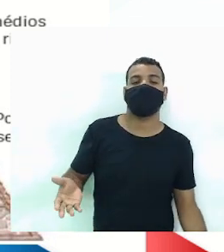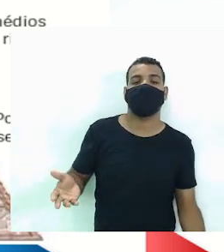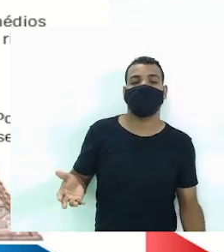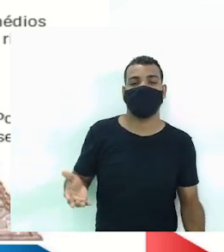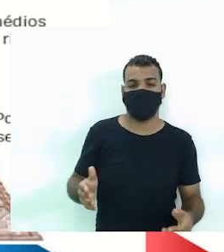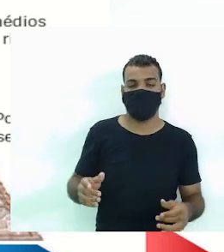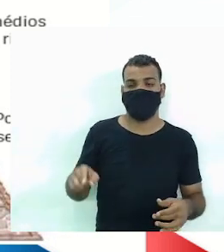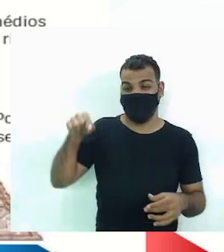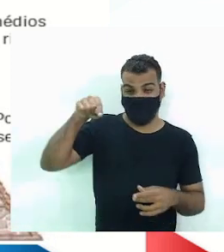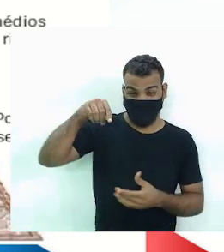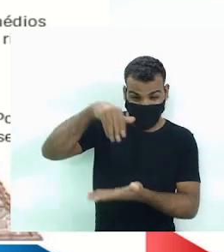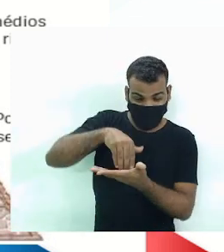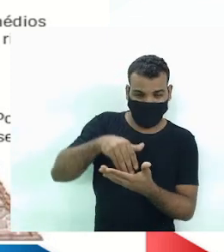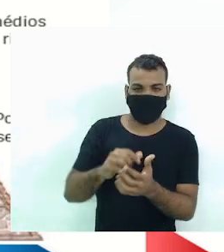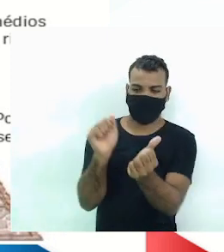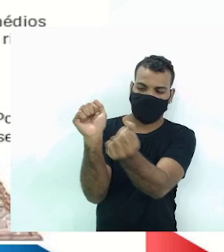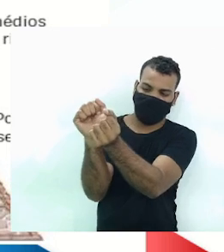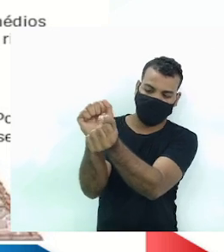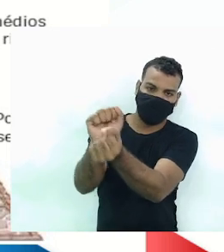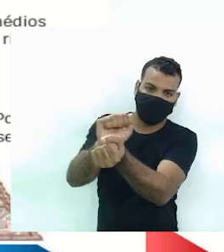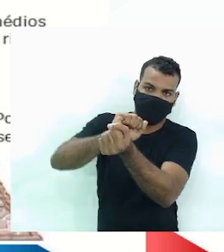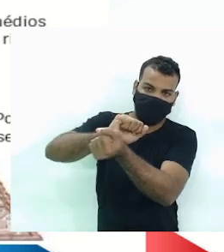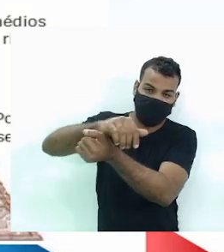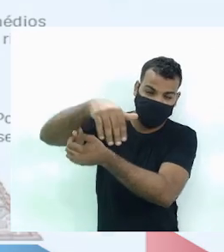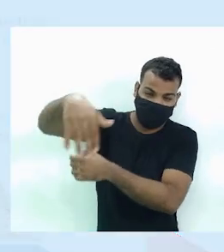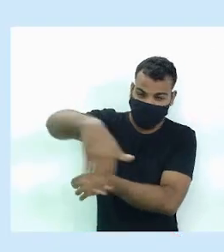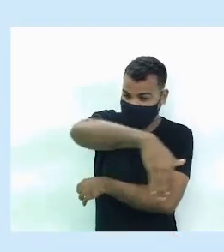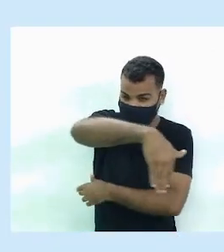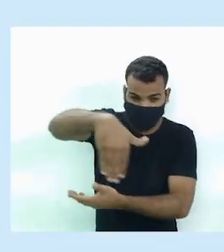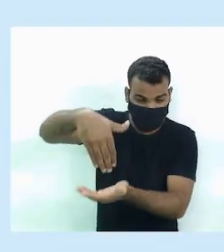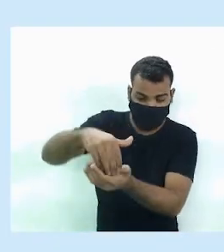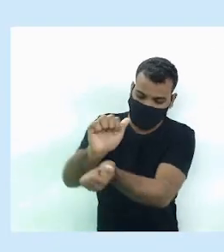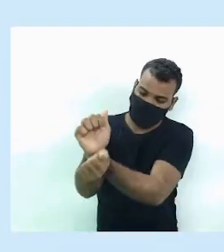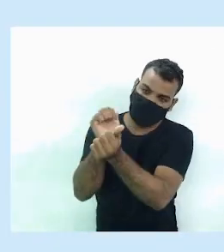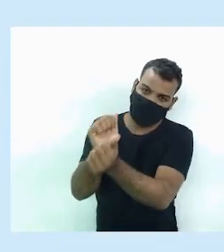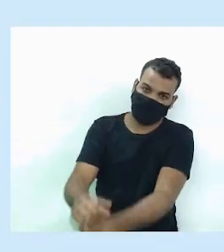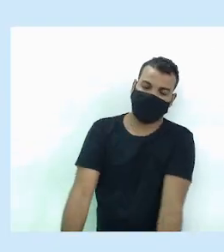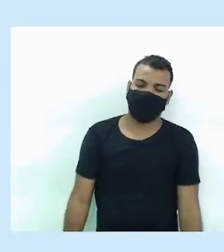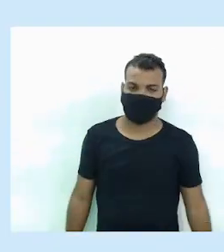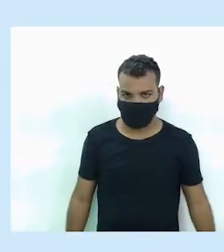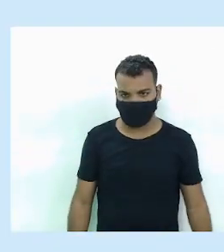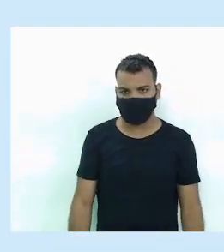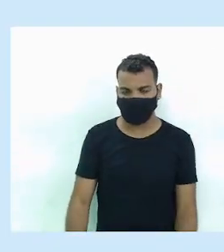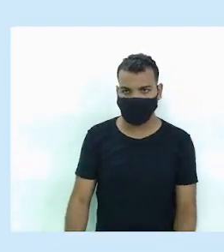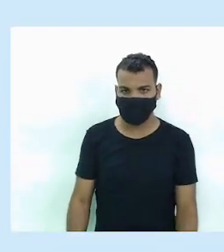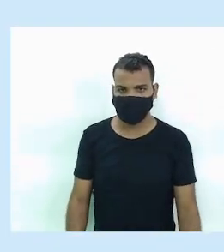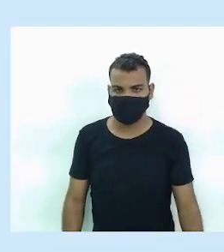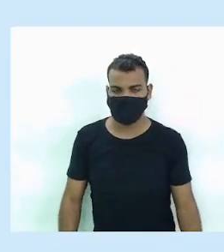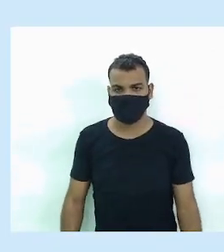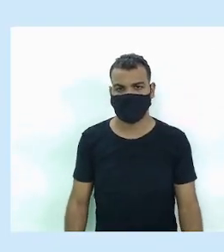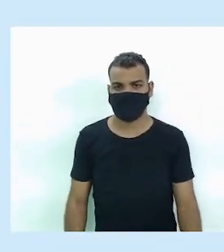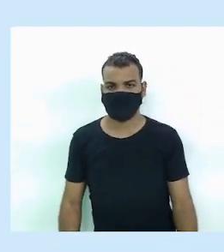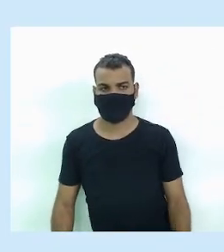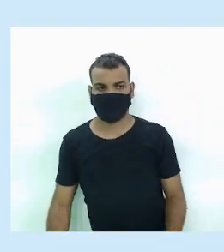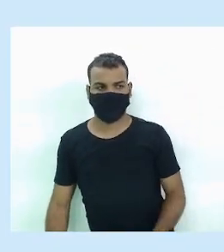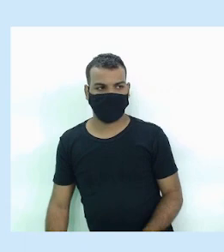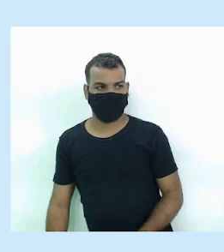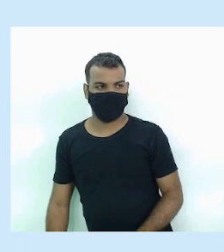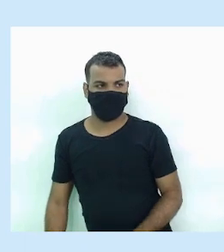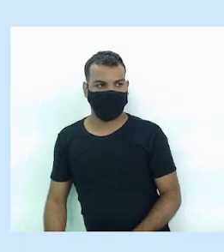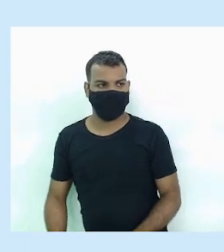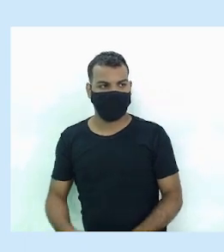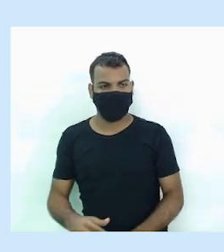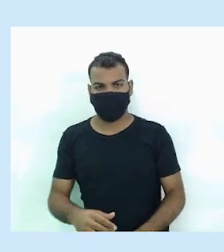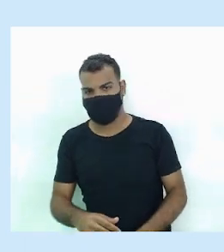os escravos, que é o último dali da base da pirâmide, né? Como toda a história nas